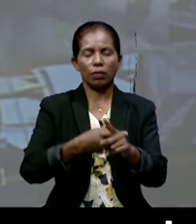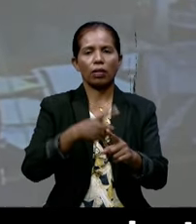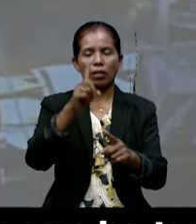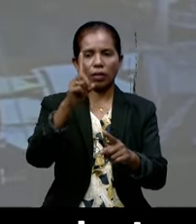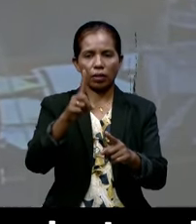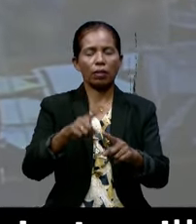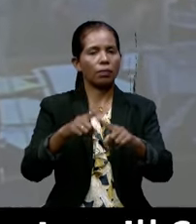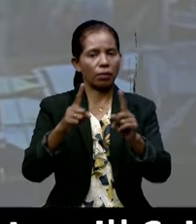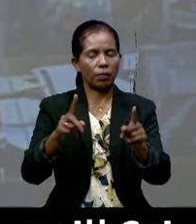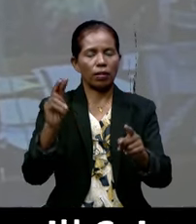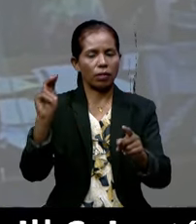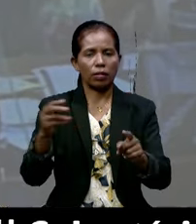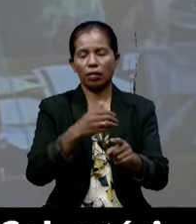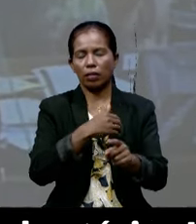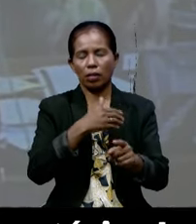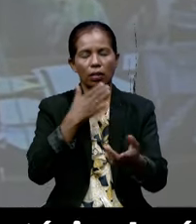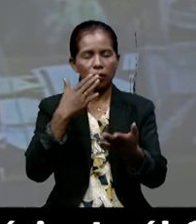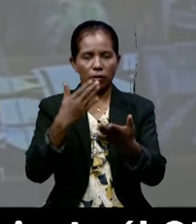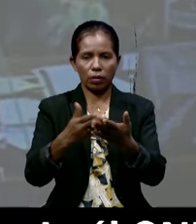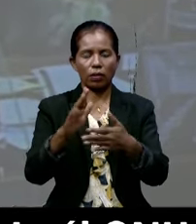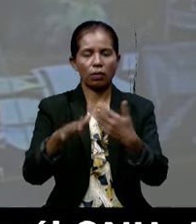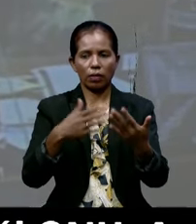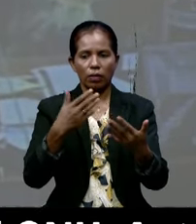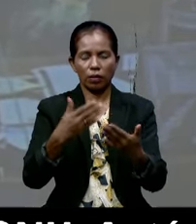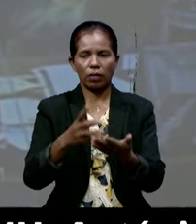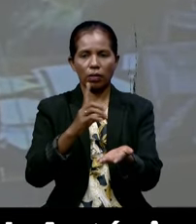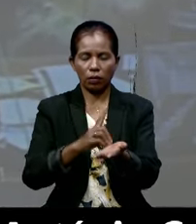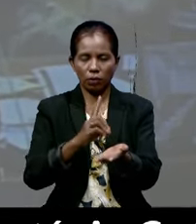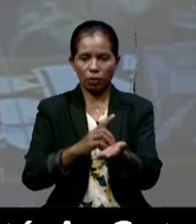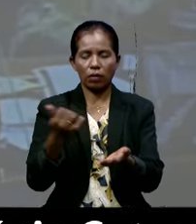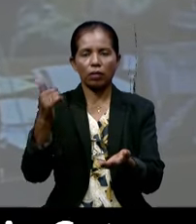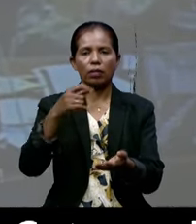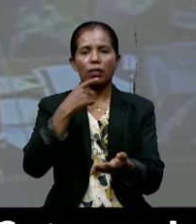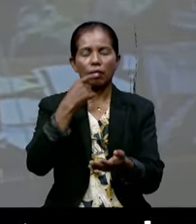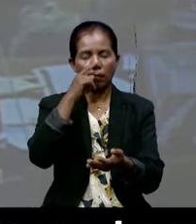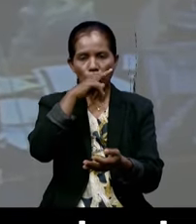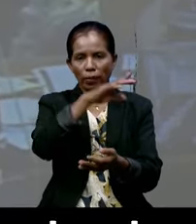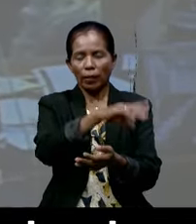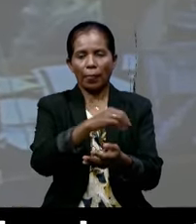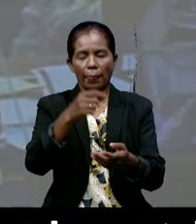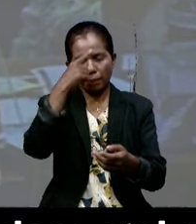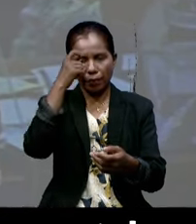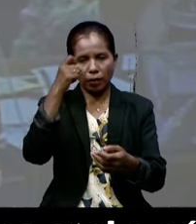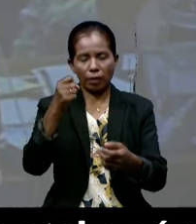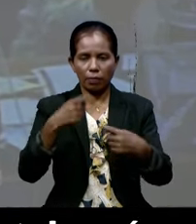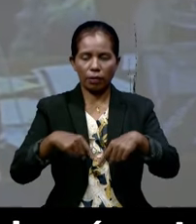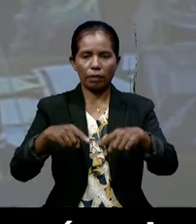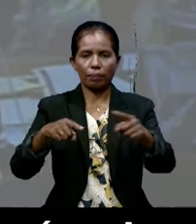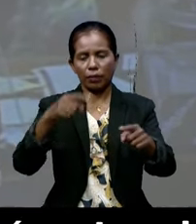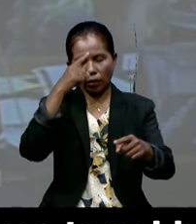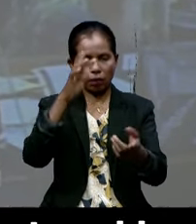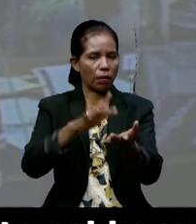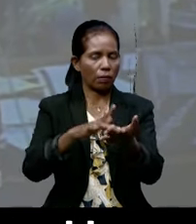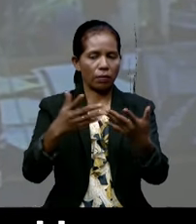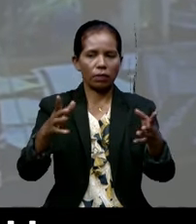a... Nia saúde na cidade recupera total. E pessoal saúde ser, haruka nia filho na baúma, descansa, tamba de ancata, horazau na imoro claia,